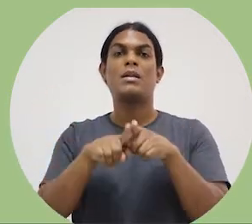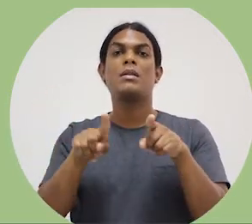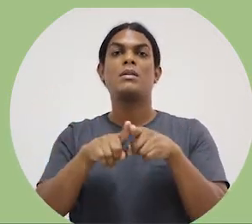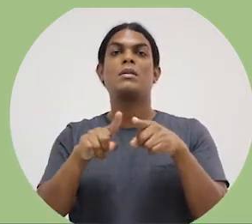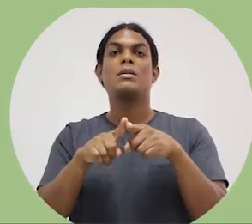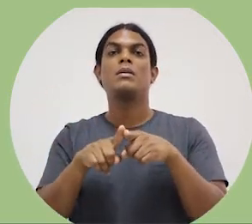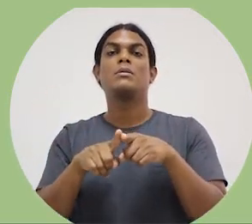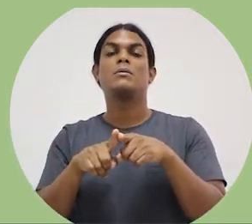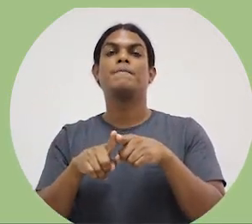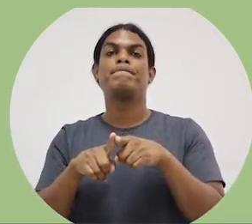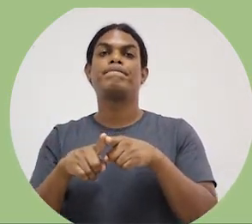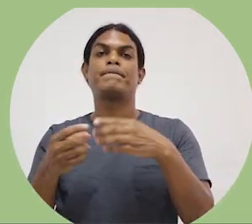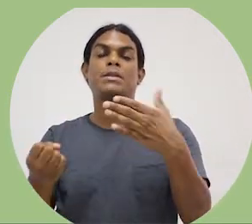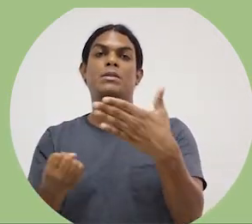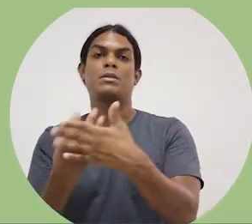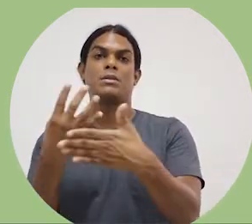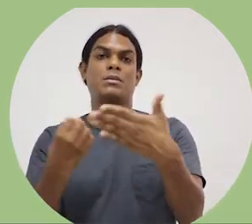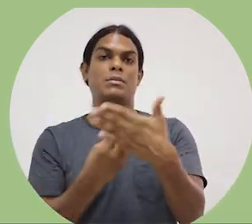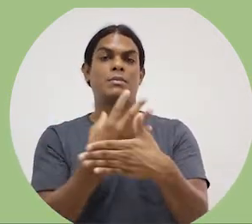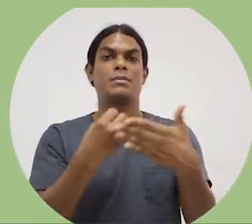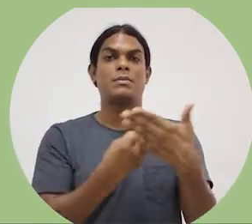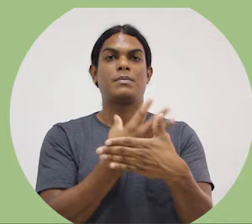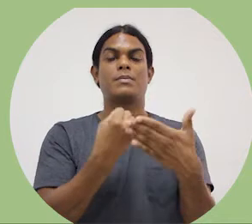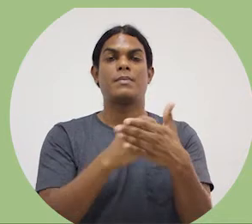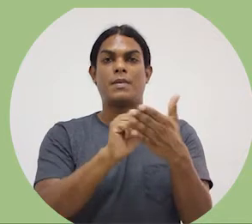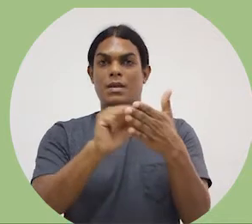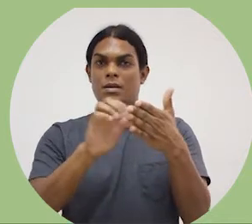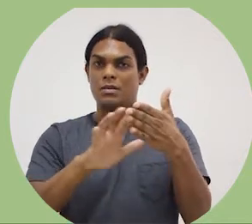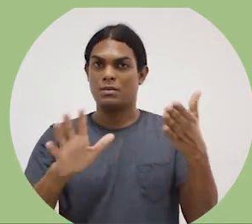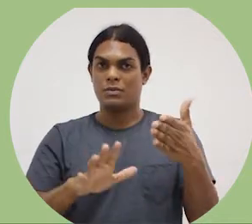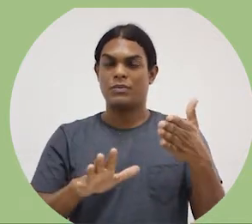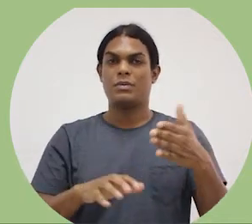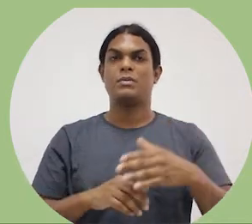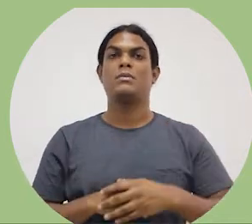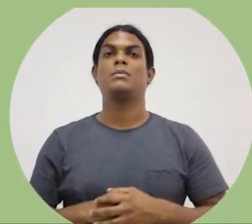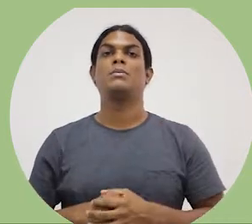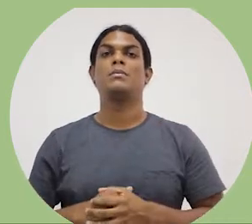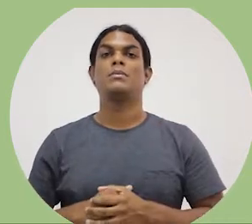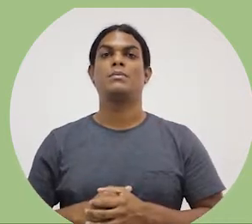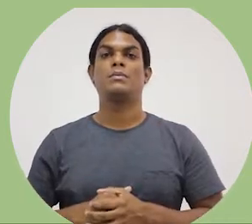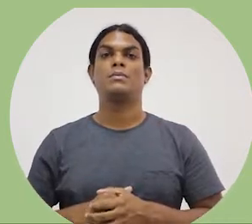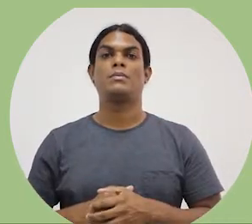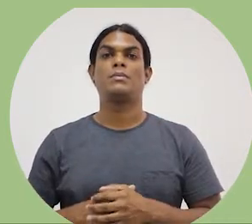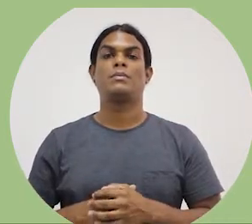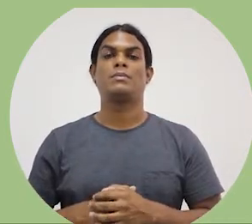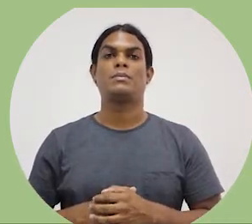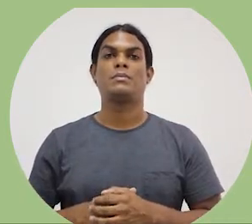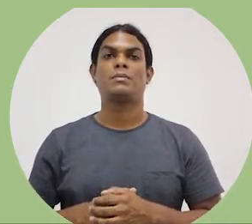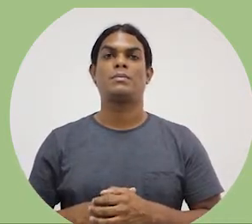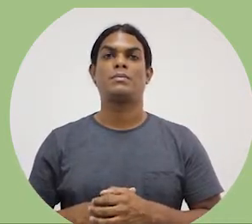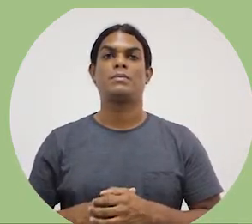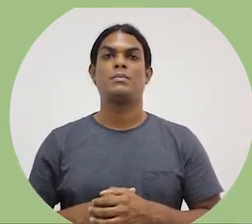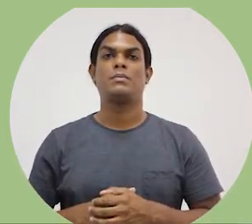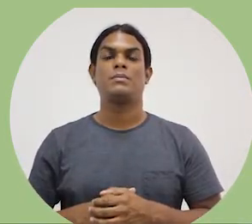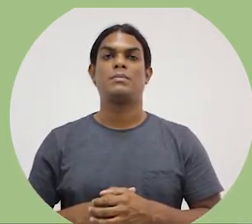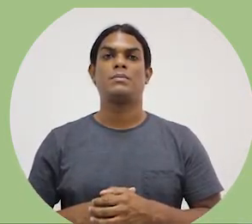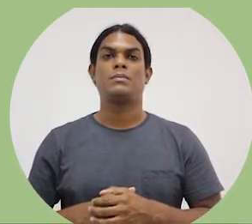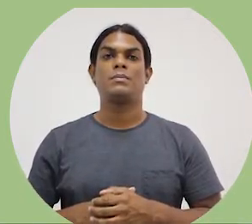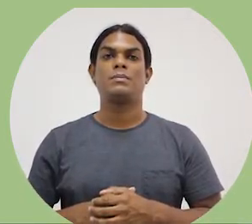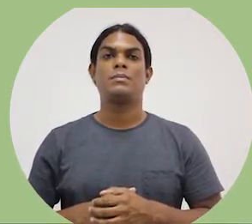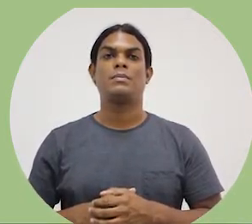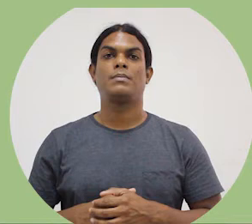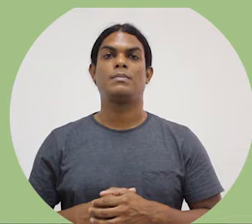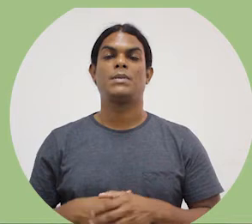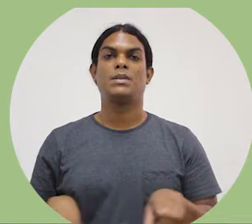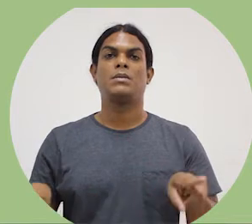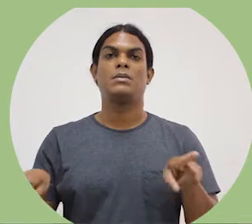a execução da prestação do serviço, da movimentação e da distribuição das cargas e mercadorias. Neste ponto,